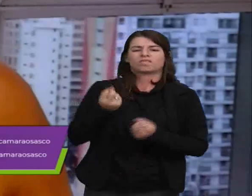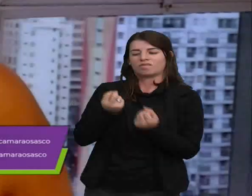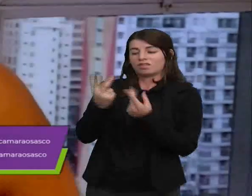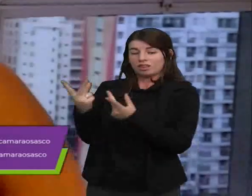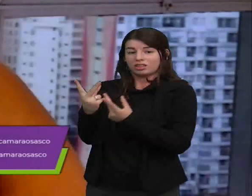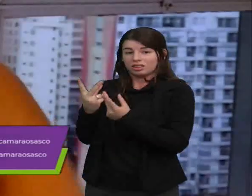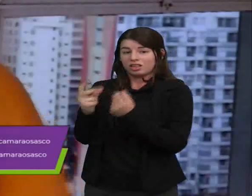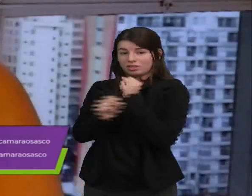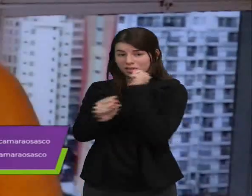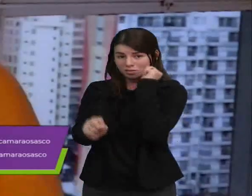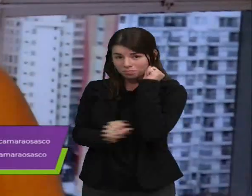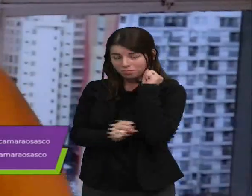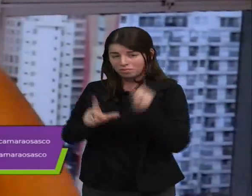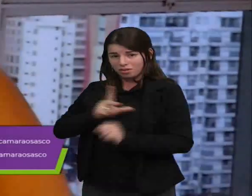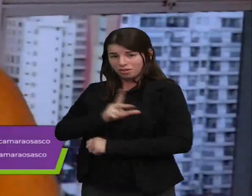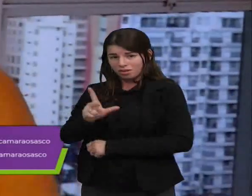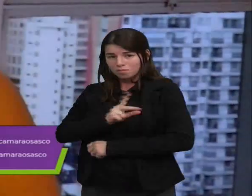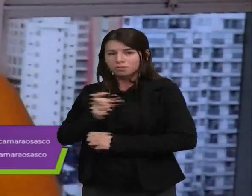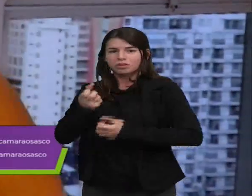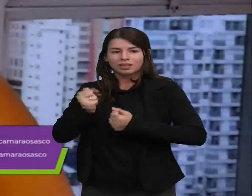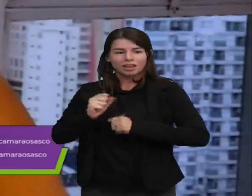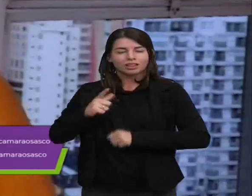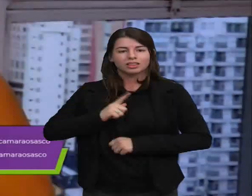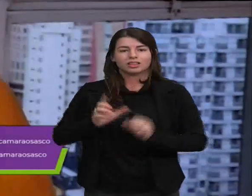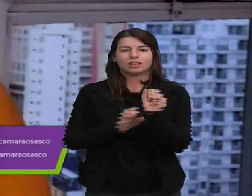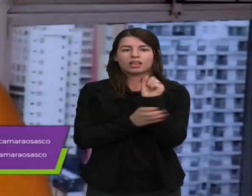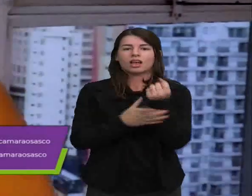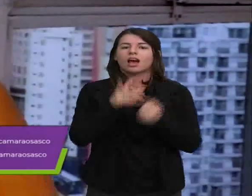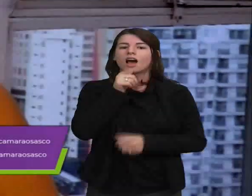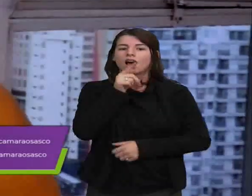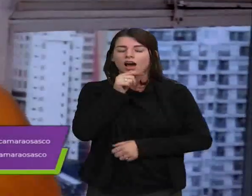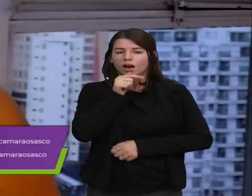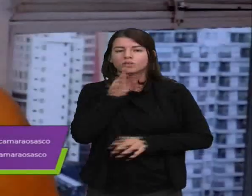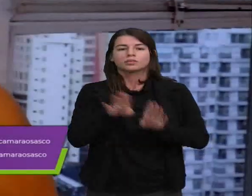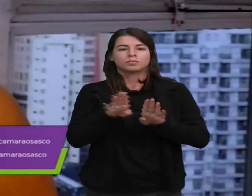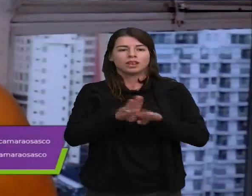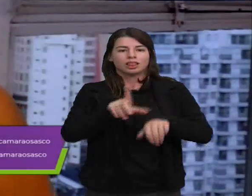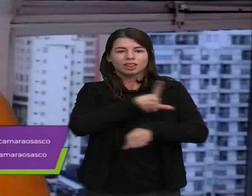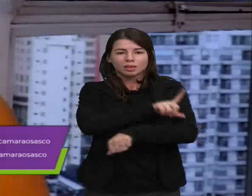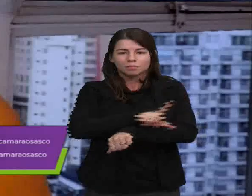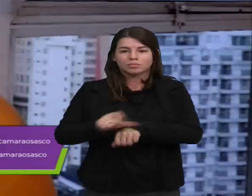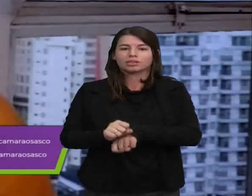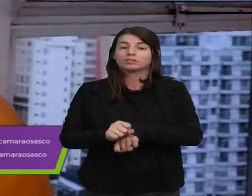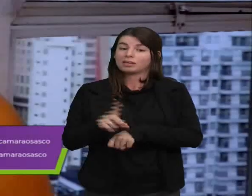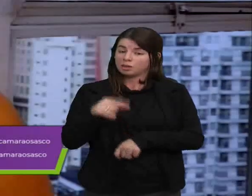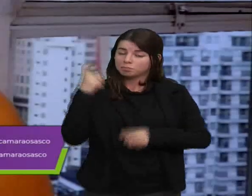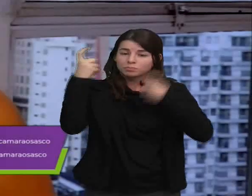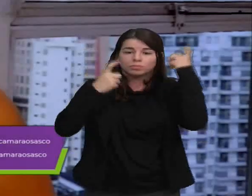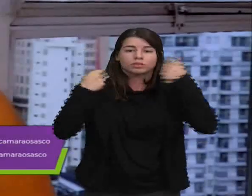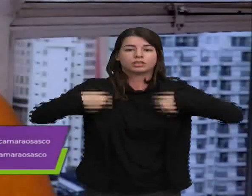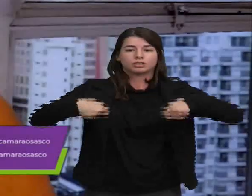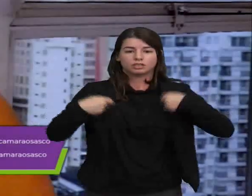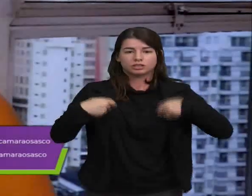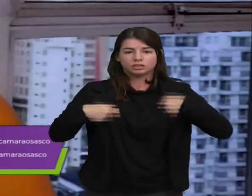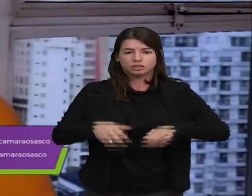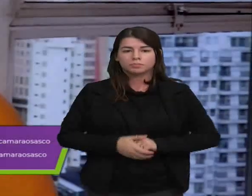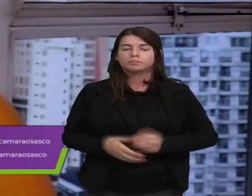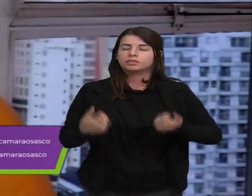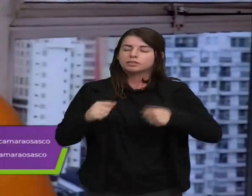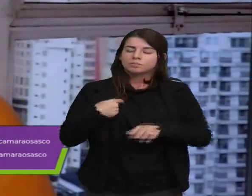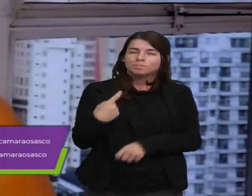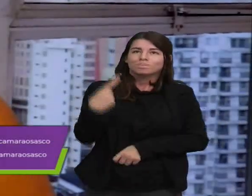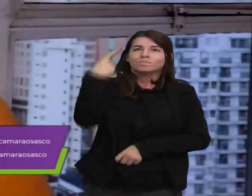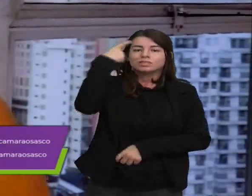empresa que consegue garantir o acesso à água, ao esgoto, com papel social, é um momento muito preocupante. A gente tem que parar e